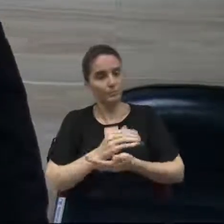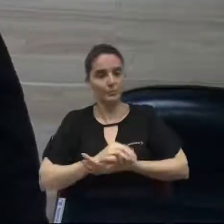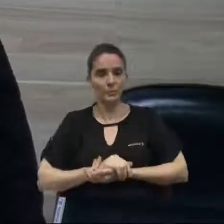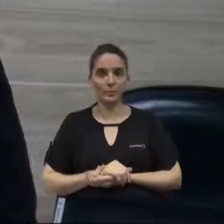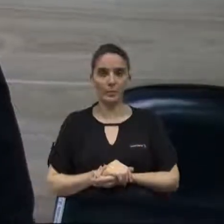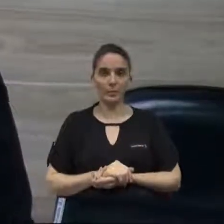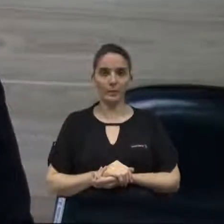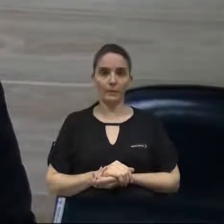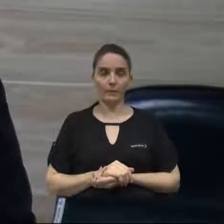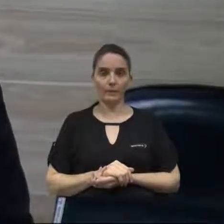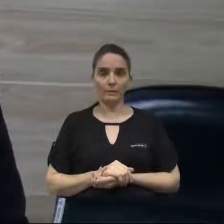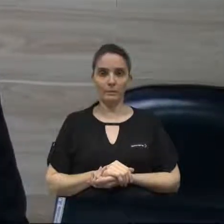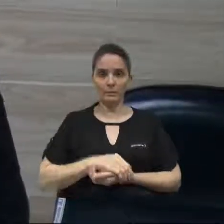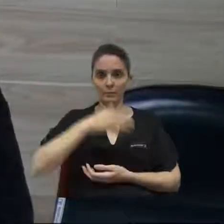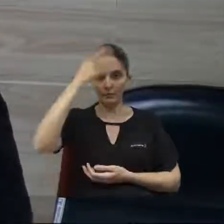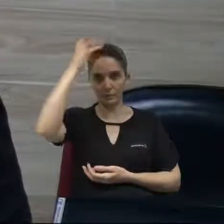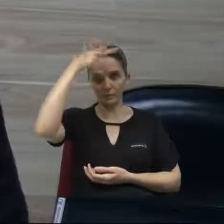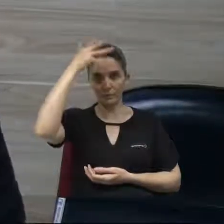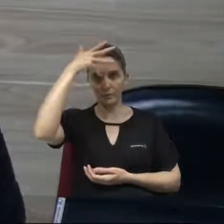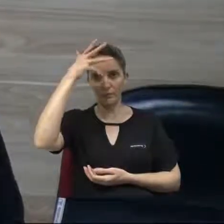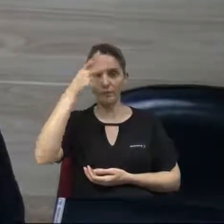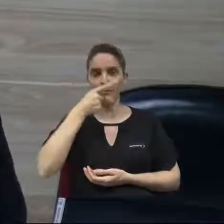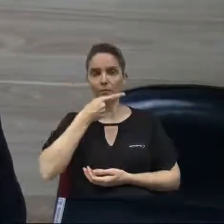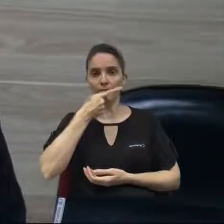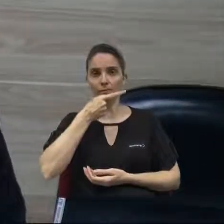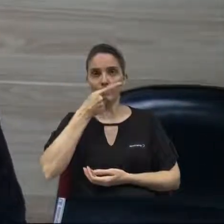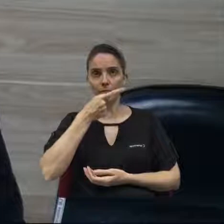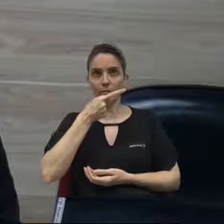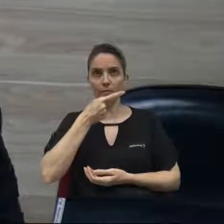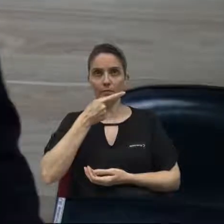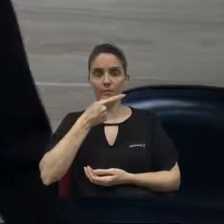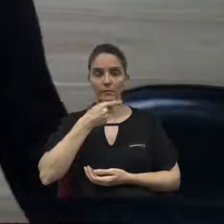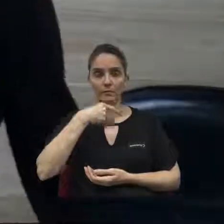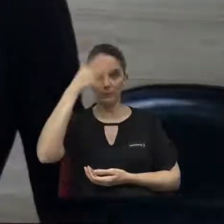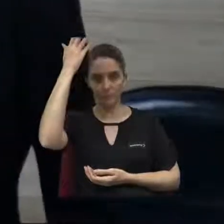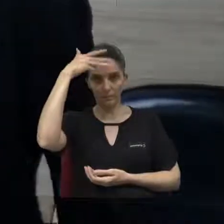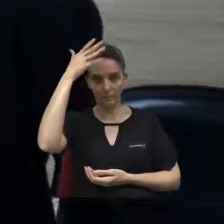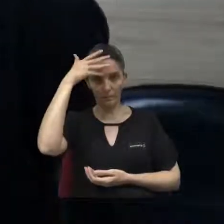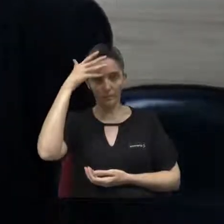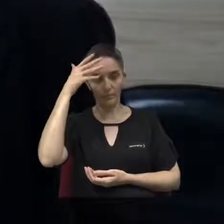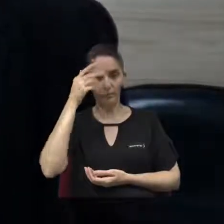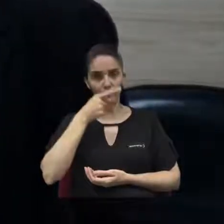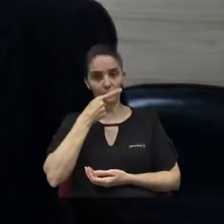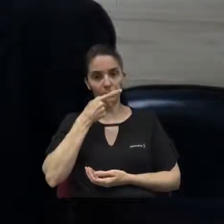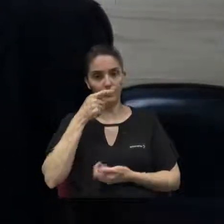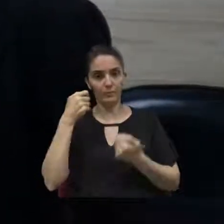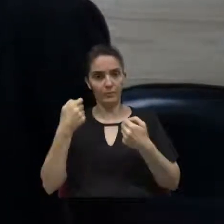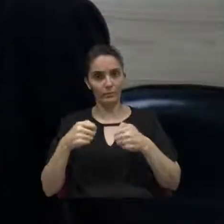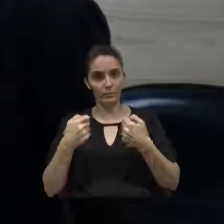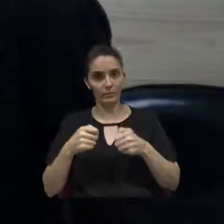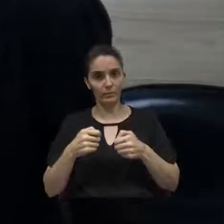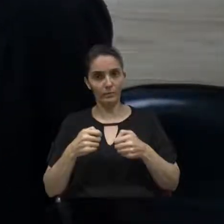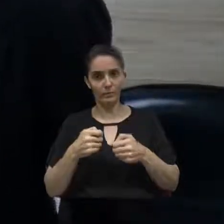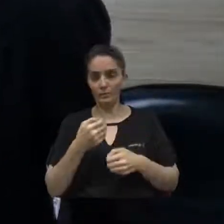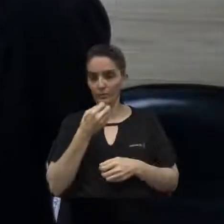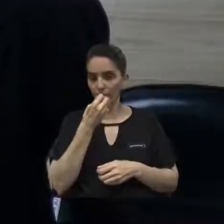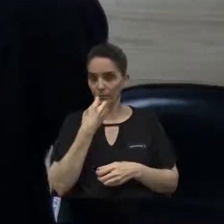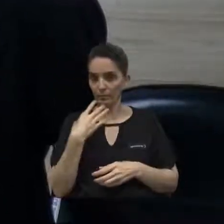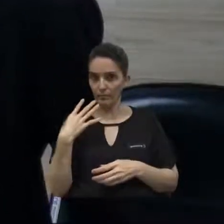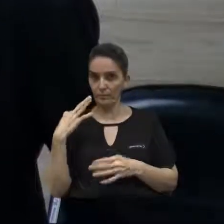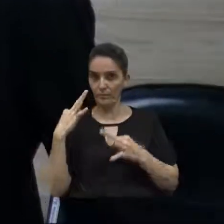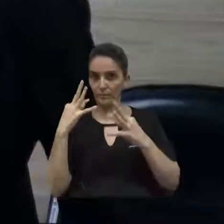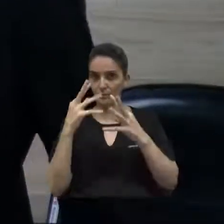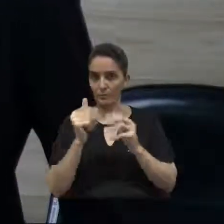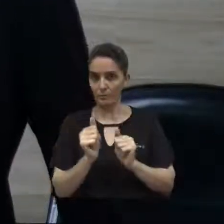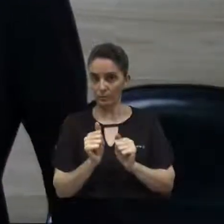E vou discorrer sobre o que eu defendo, que é a necessidade para o bem comum que todas